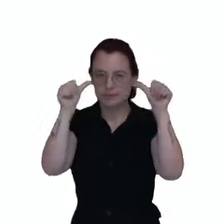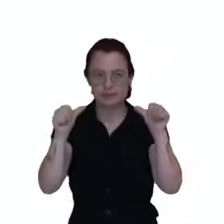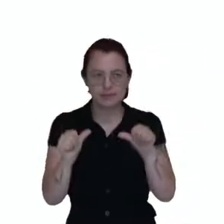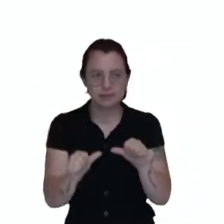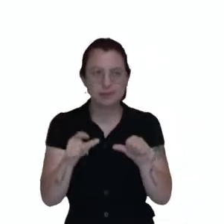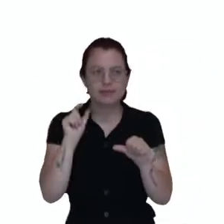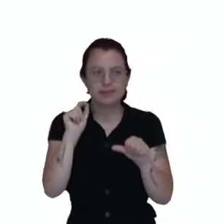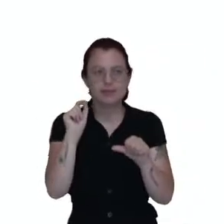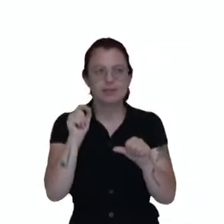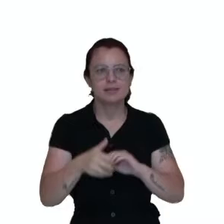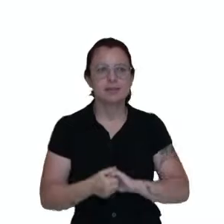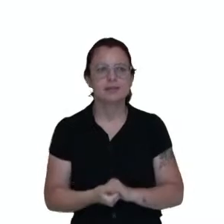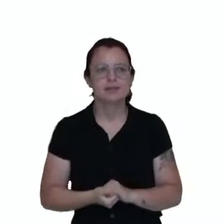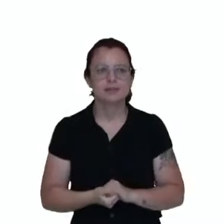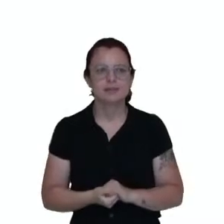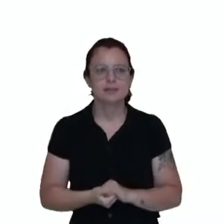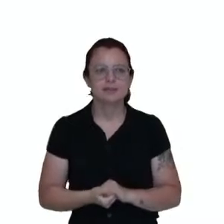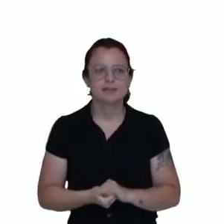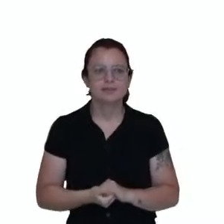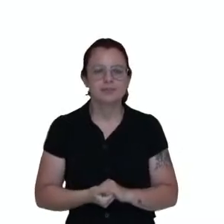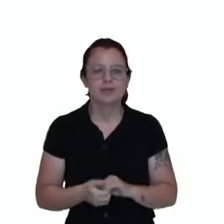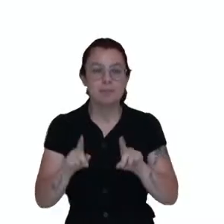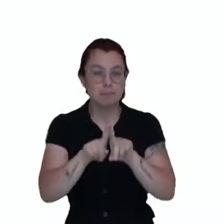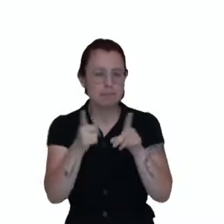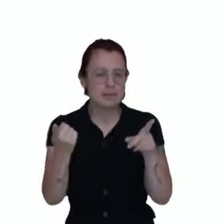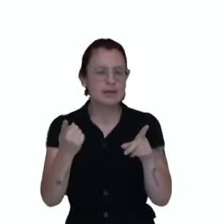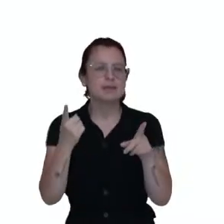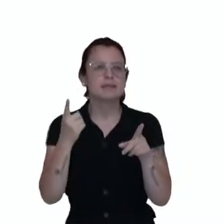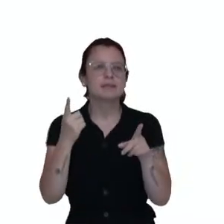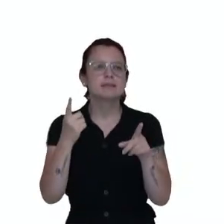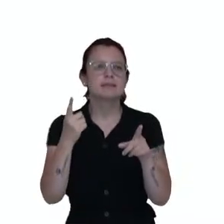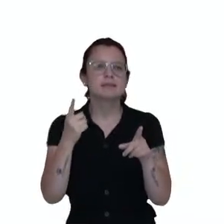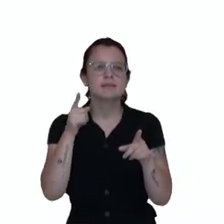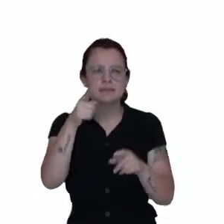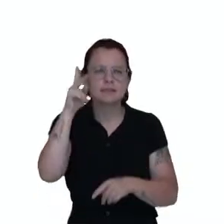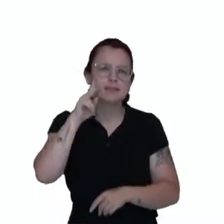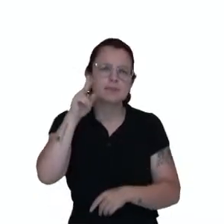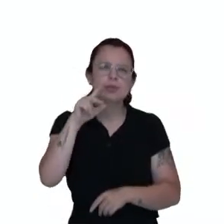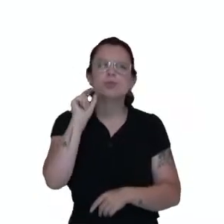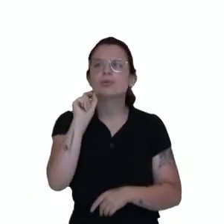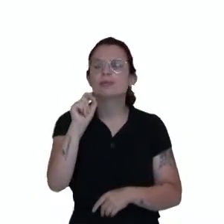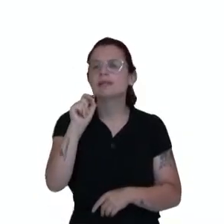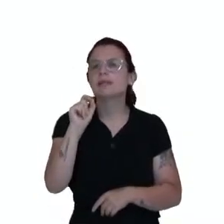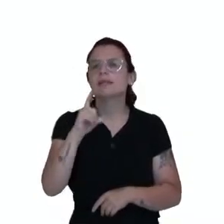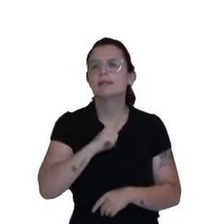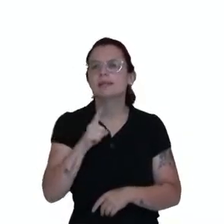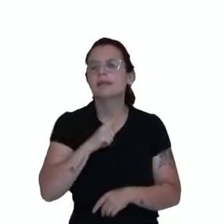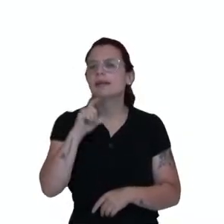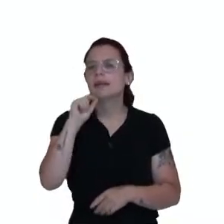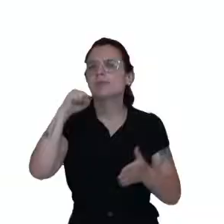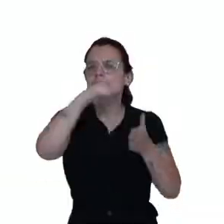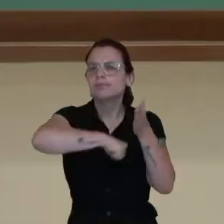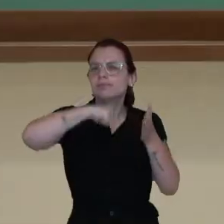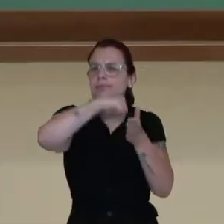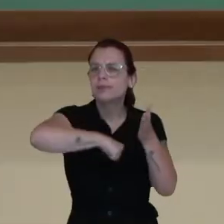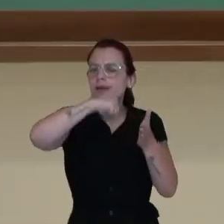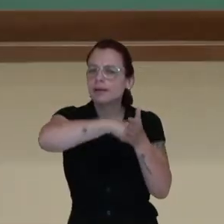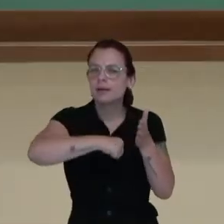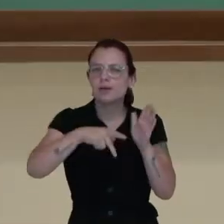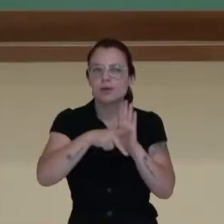ironiza essa política do café com leite. Mais ainda, você lembra quais eram as reivindicações do